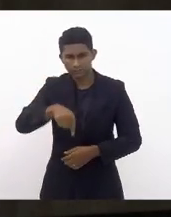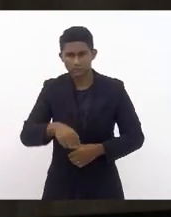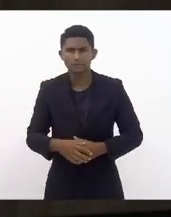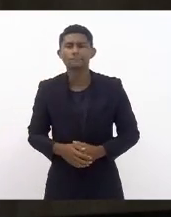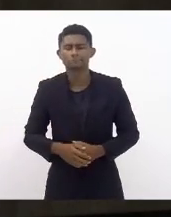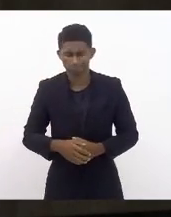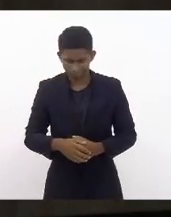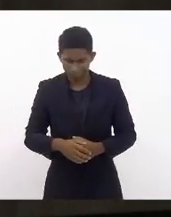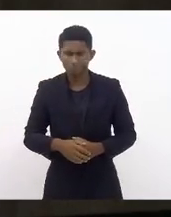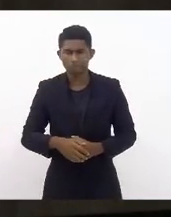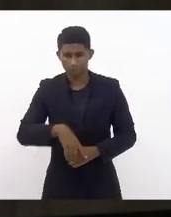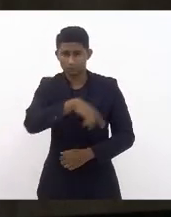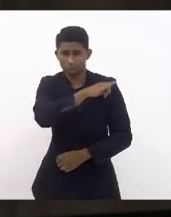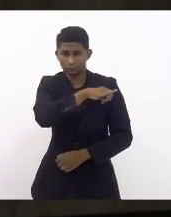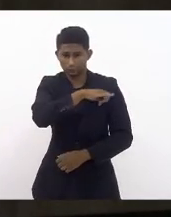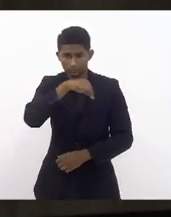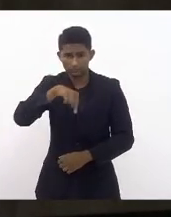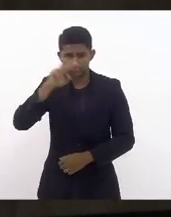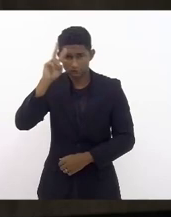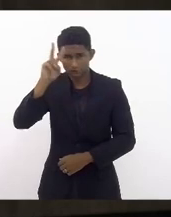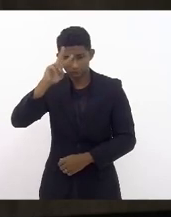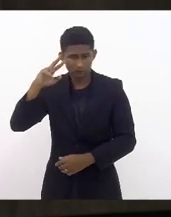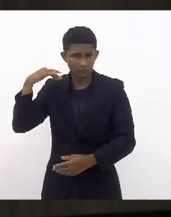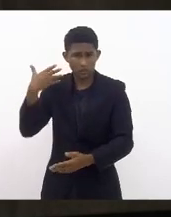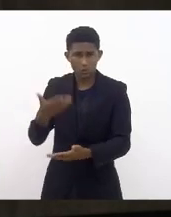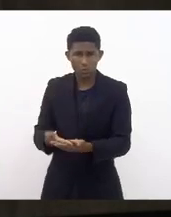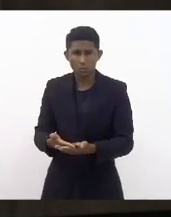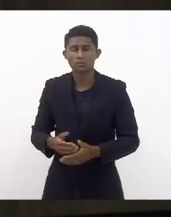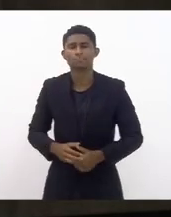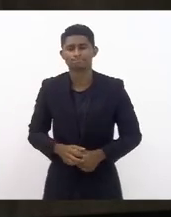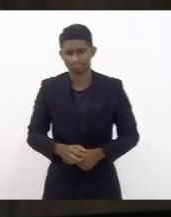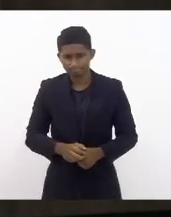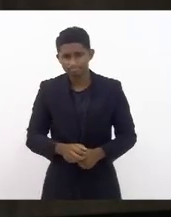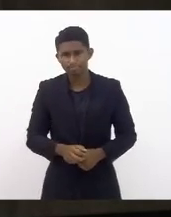do Estado do Rio de Janeiro, esses últimos